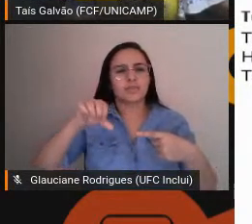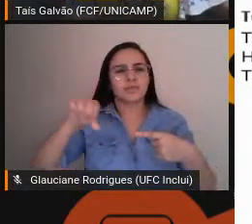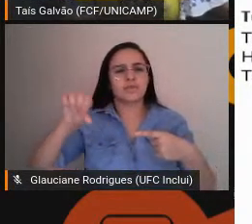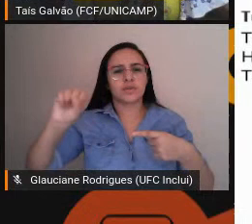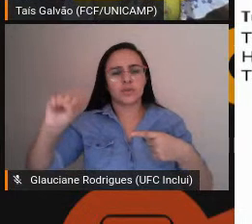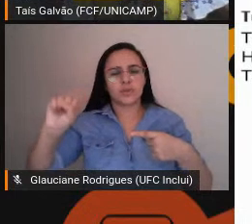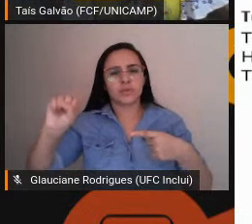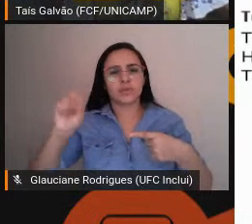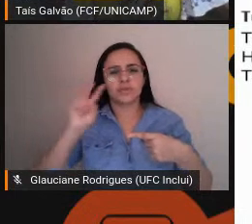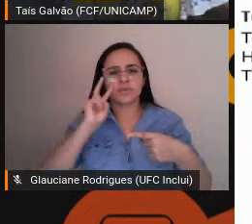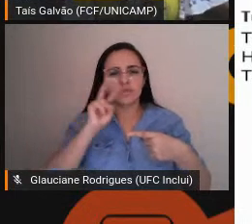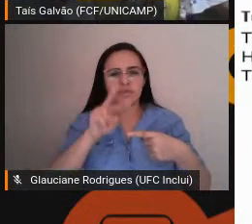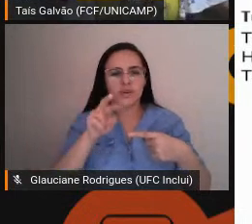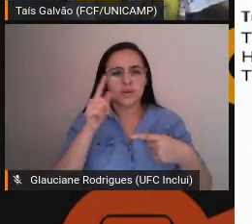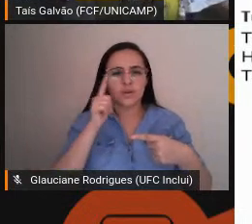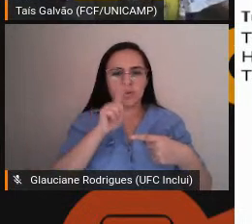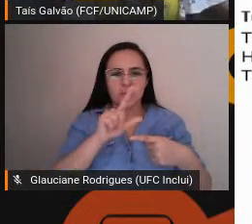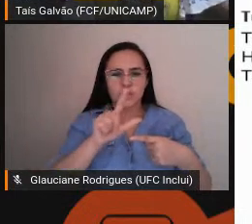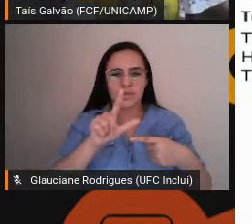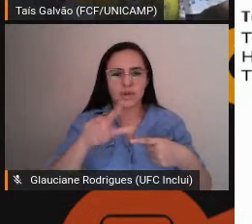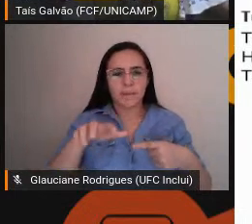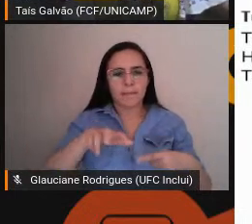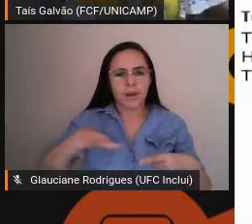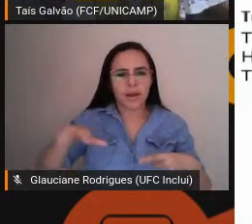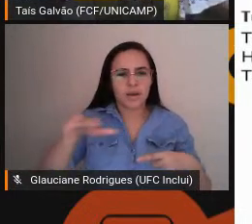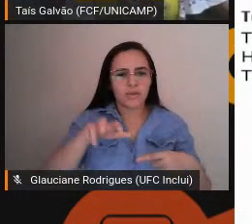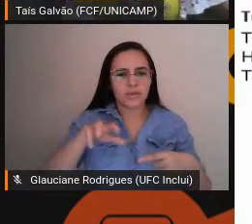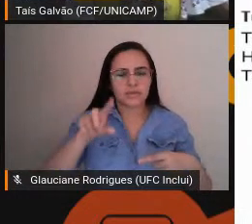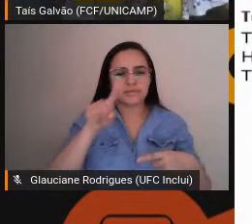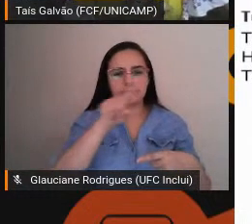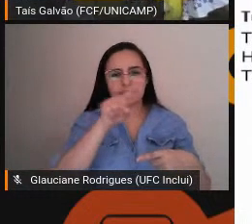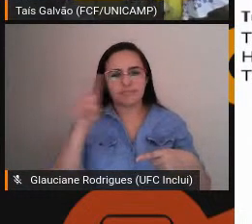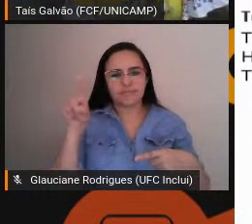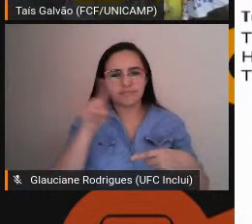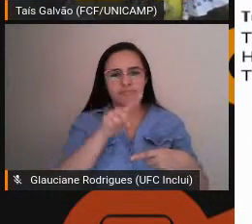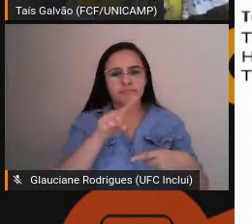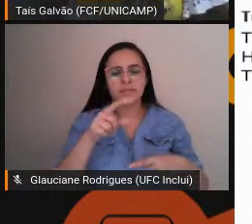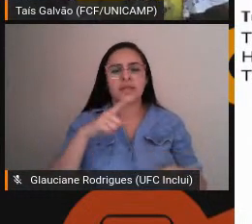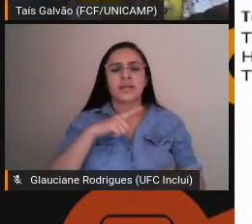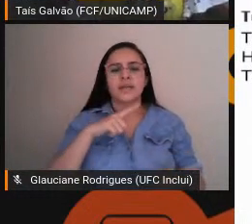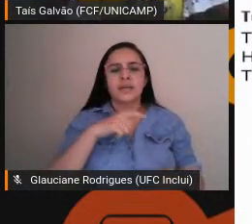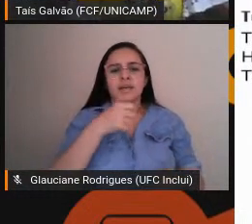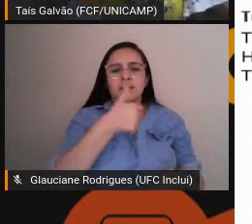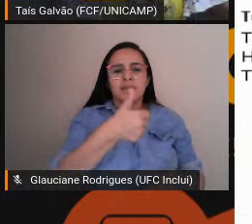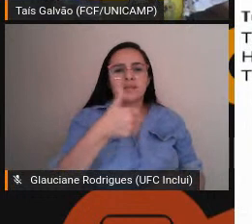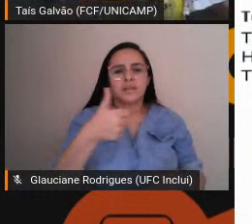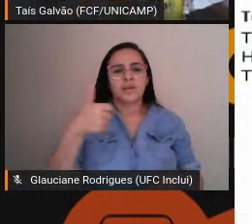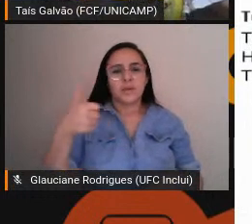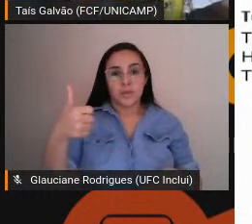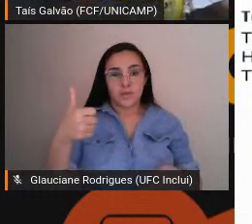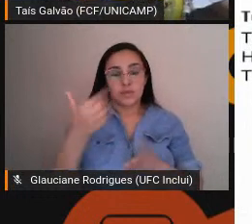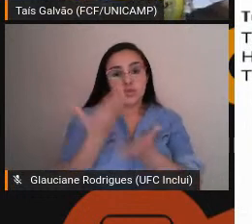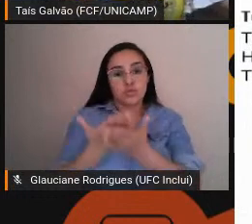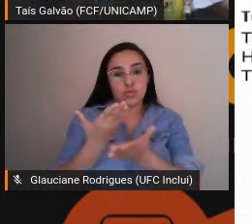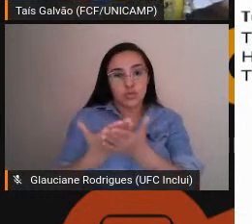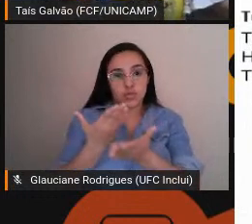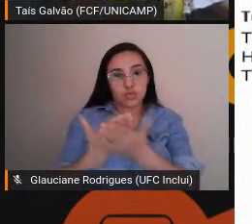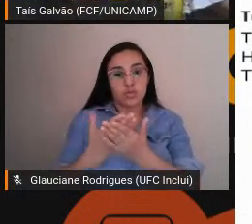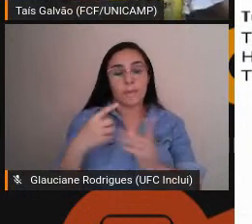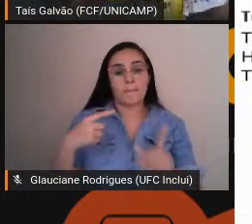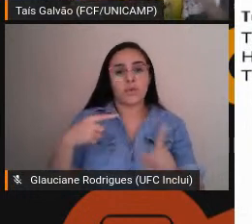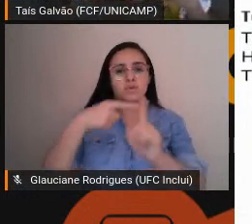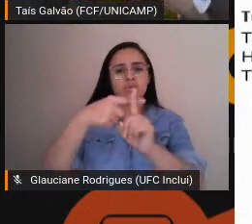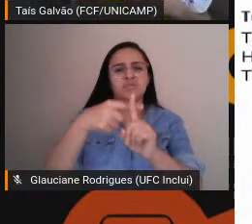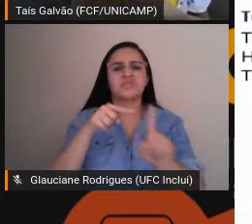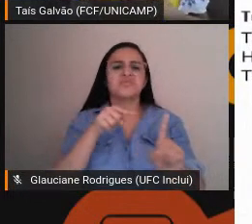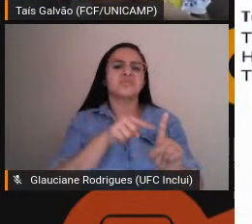1998. Não sei se vocês conseguem ver meu mouse aqui, mas ele teve 111 estudos com resultado positivo. O que a gente quer dizer com resultado